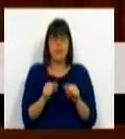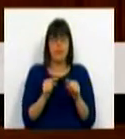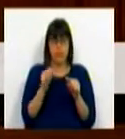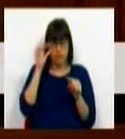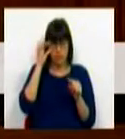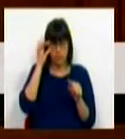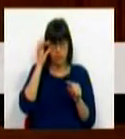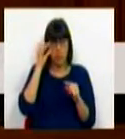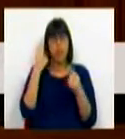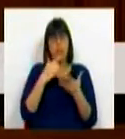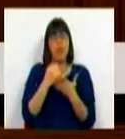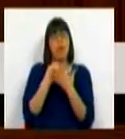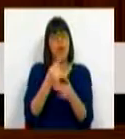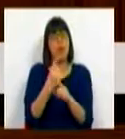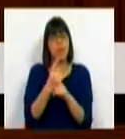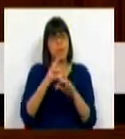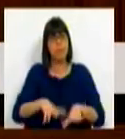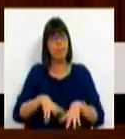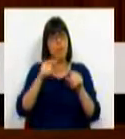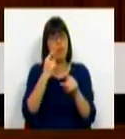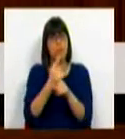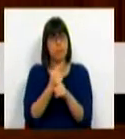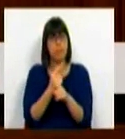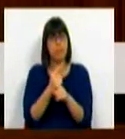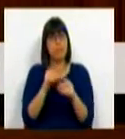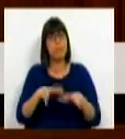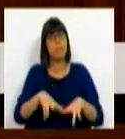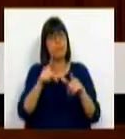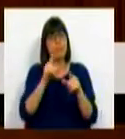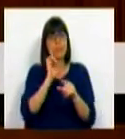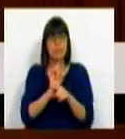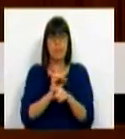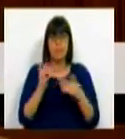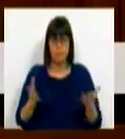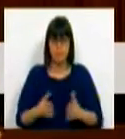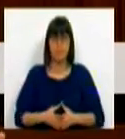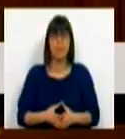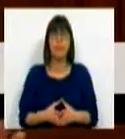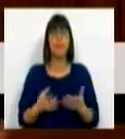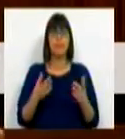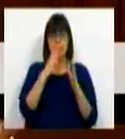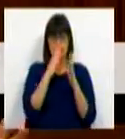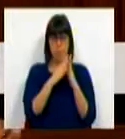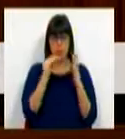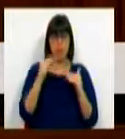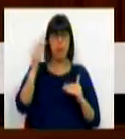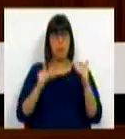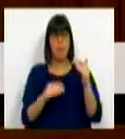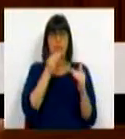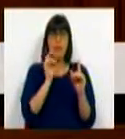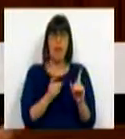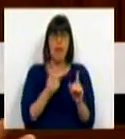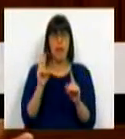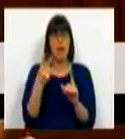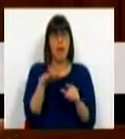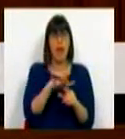obviamente, tem um contributo também evolutivo na questão do crescimento. Portanto, o modelo de imparidade, quando se fala-se